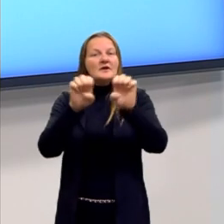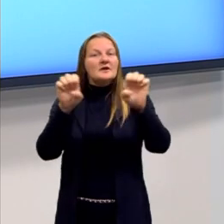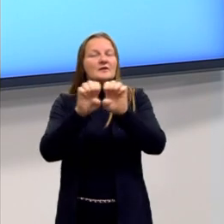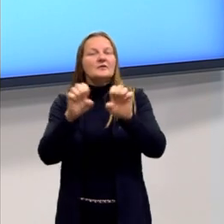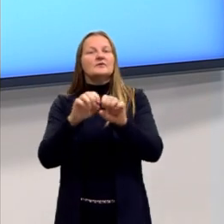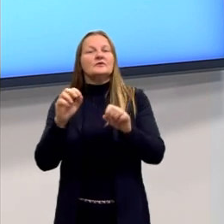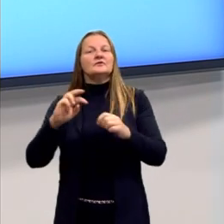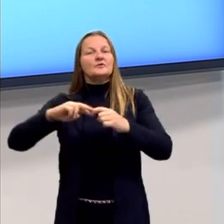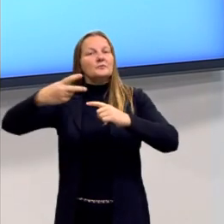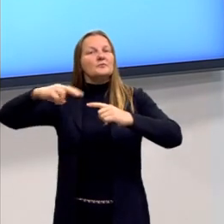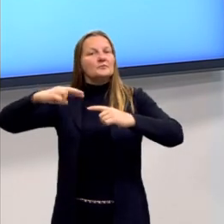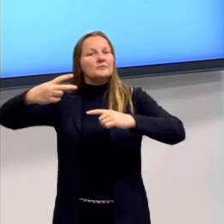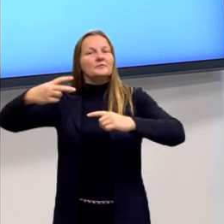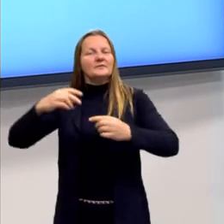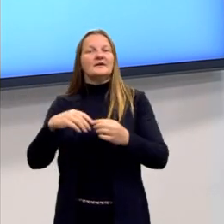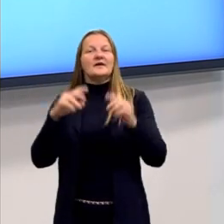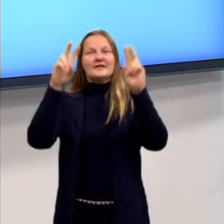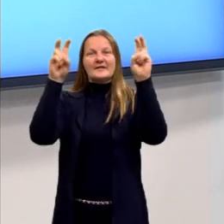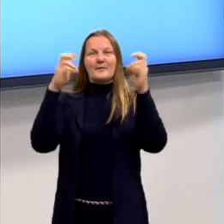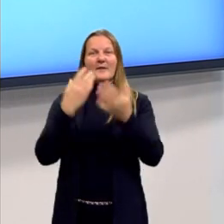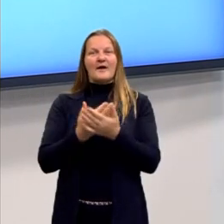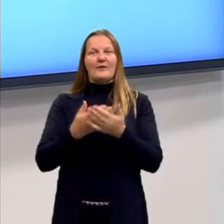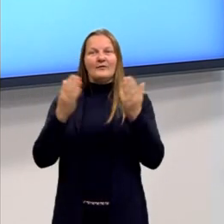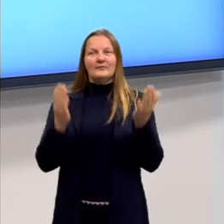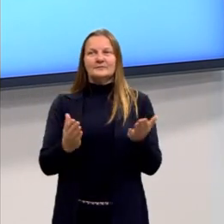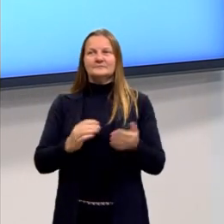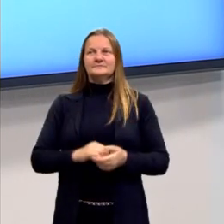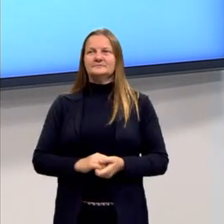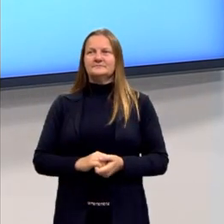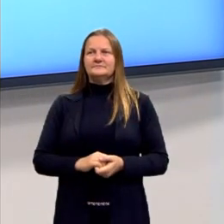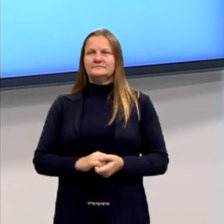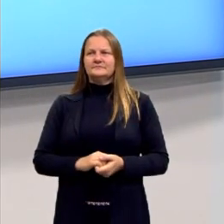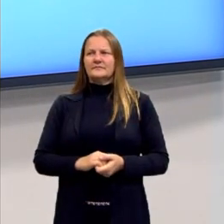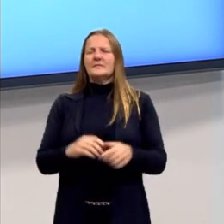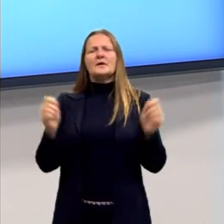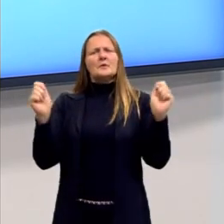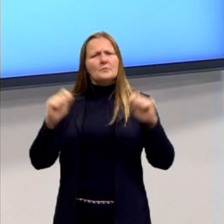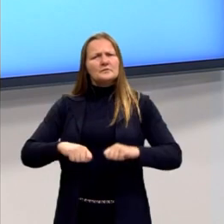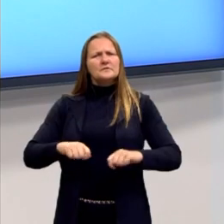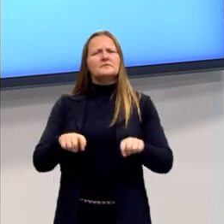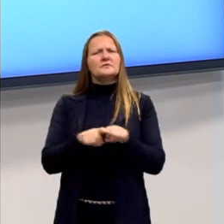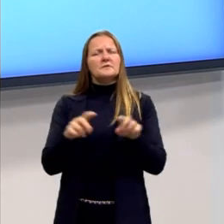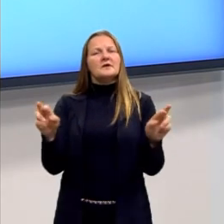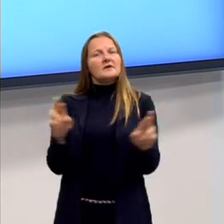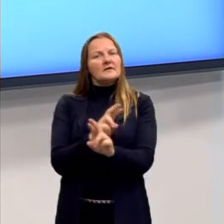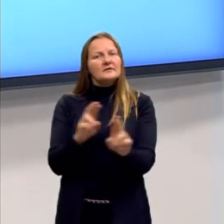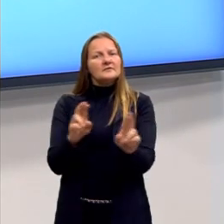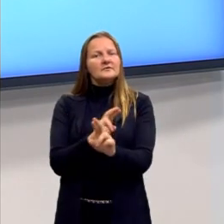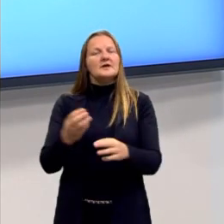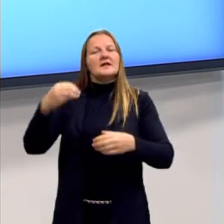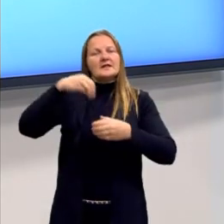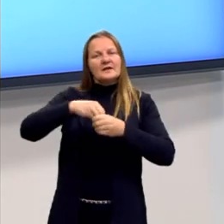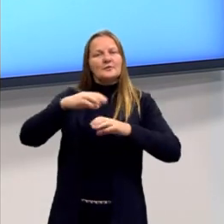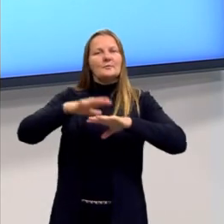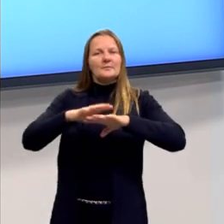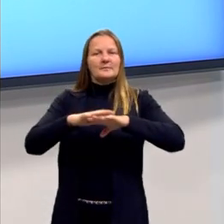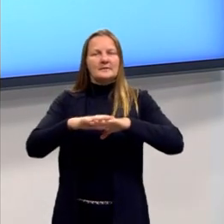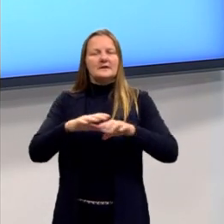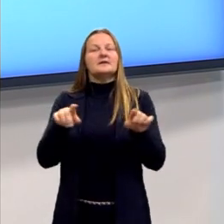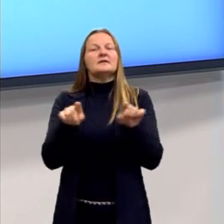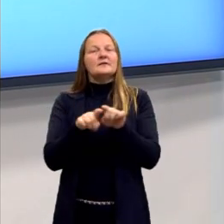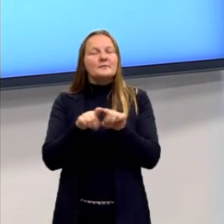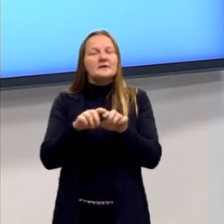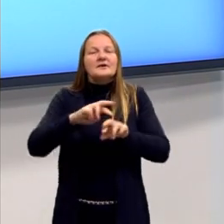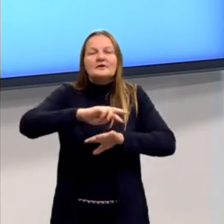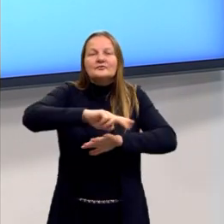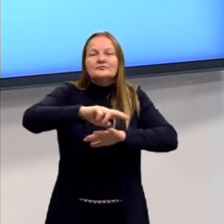equações exponenciais que é o tema da nossa aula de hoje e é possível então né relacionar dentro da matemática que